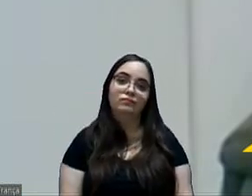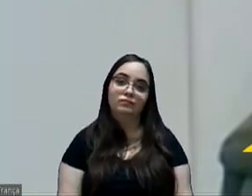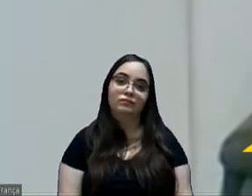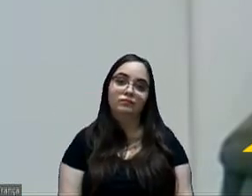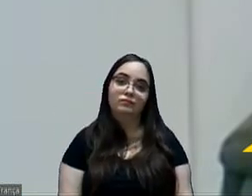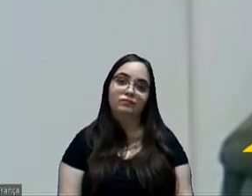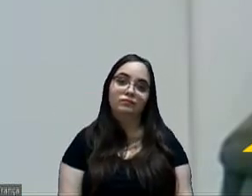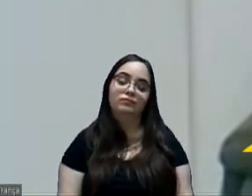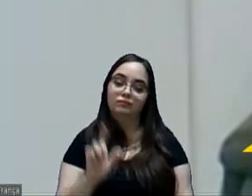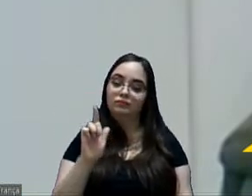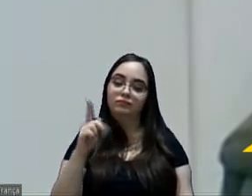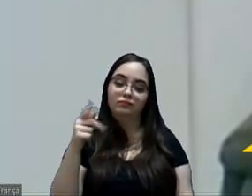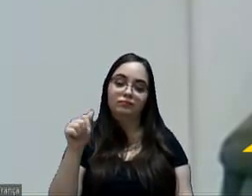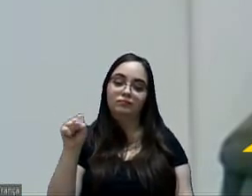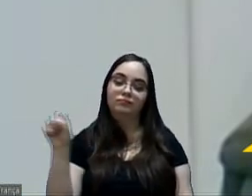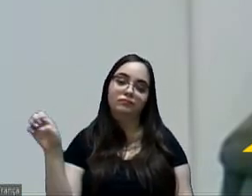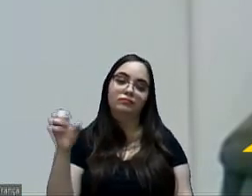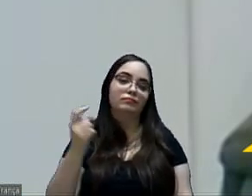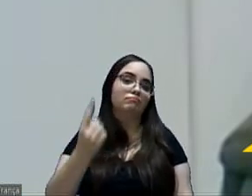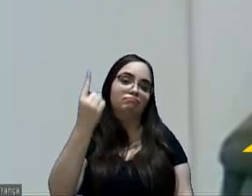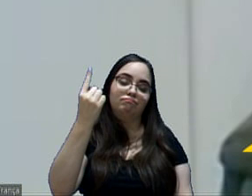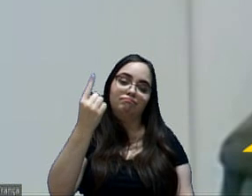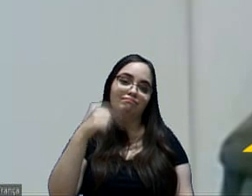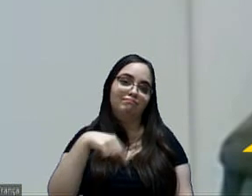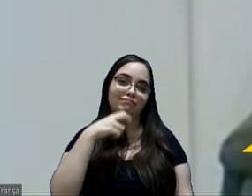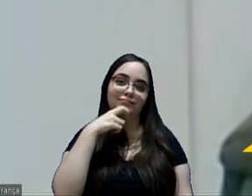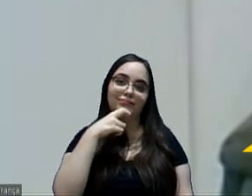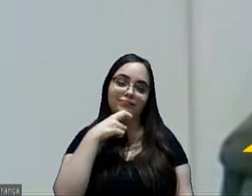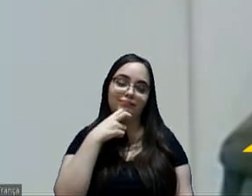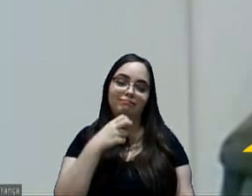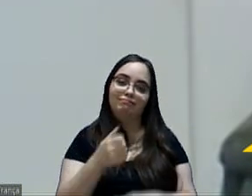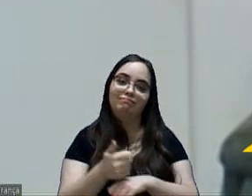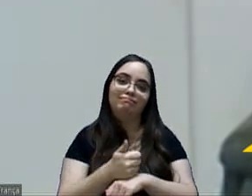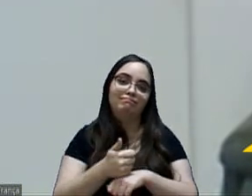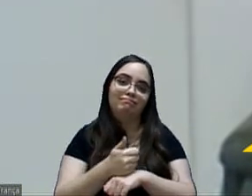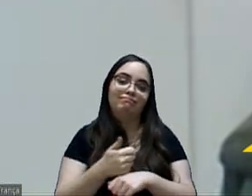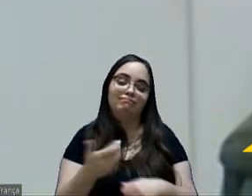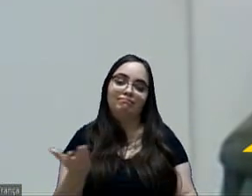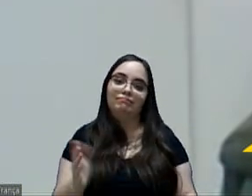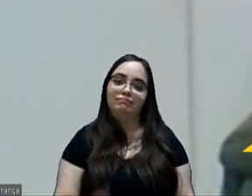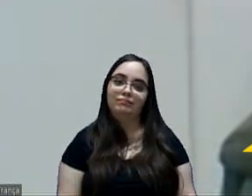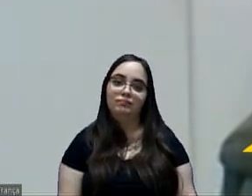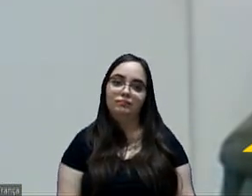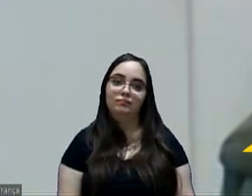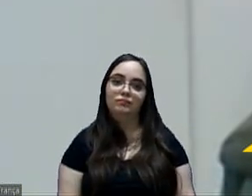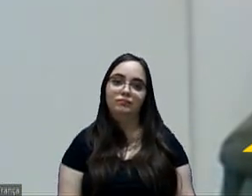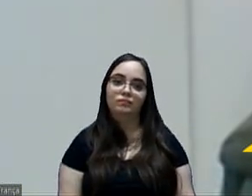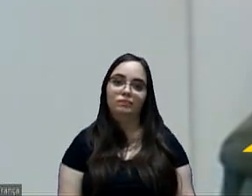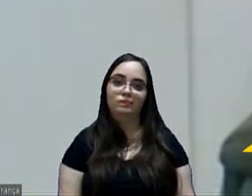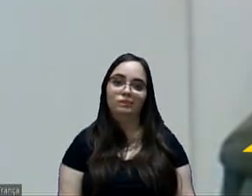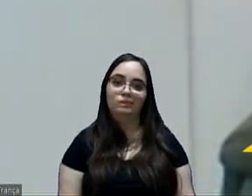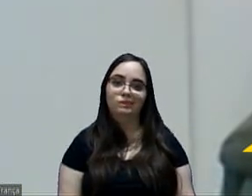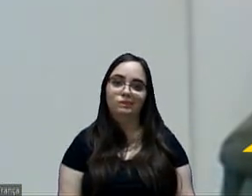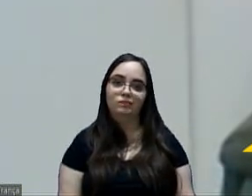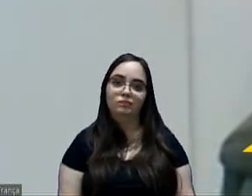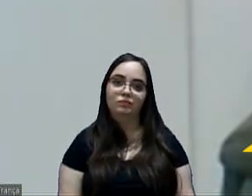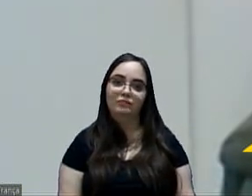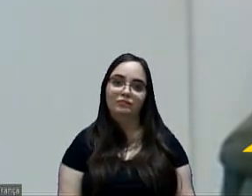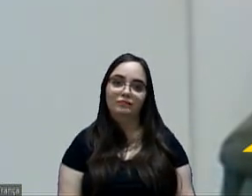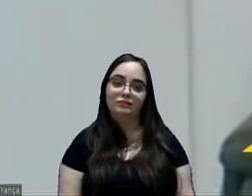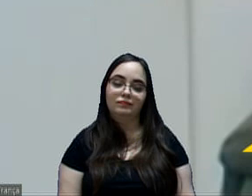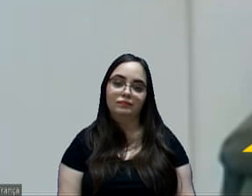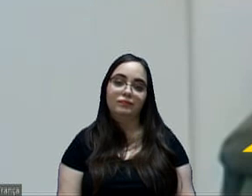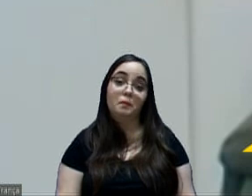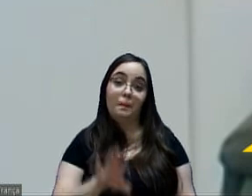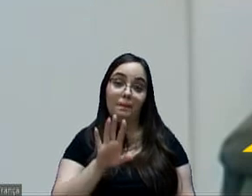GEPASSE faz em Sorocaba com essa qualidade. Então, acho que é um pouco isso que tem que ser claro, vereador João Donizete. Nós